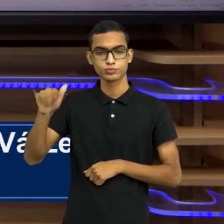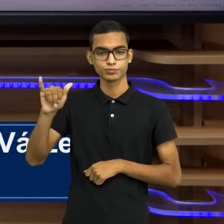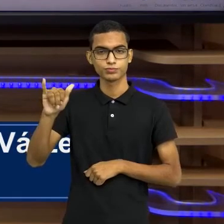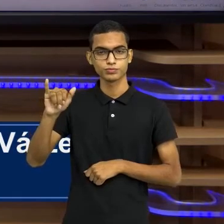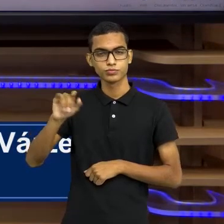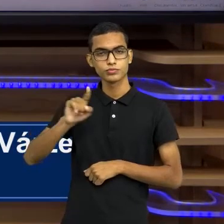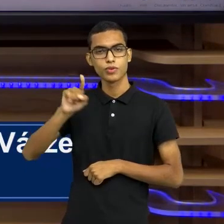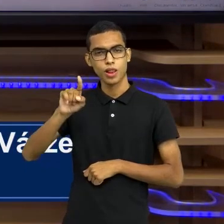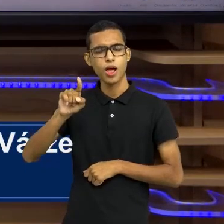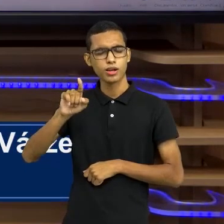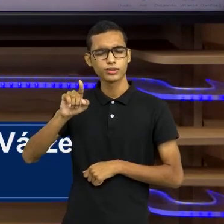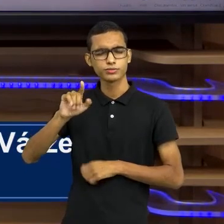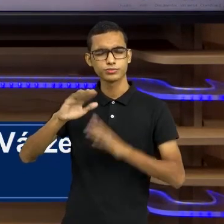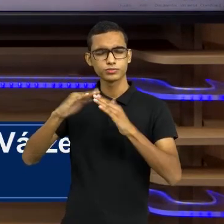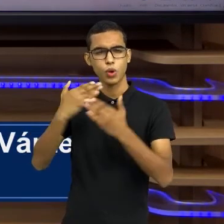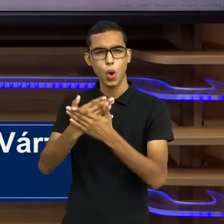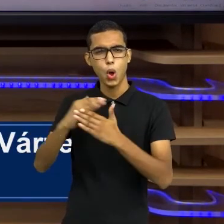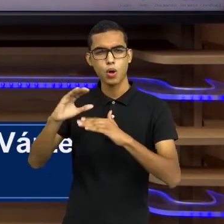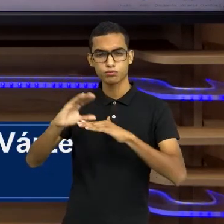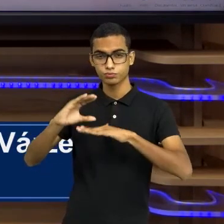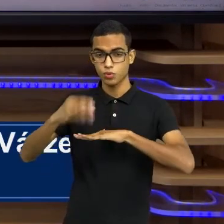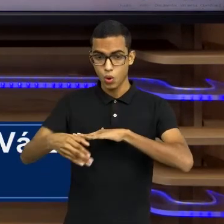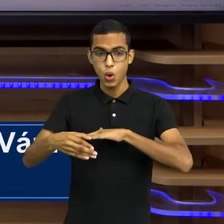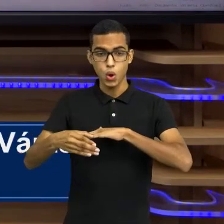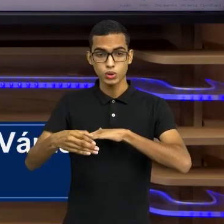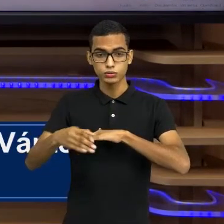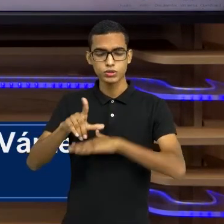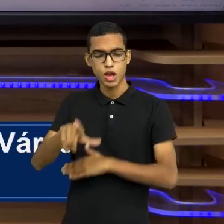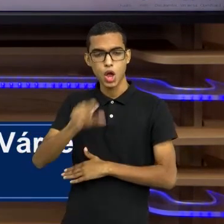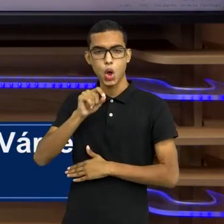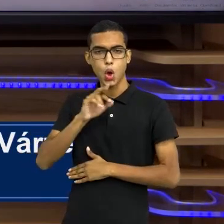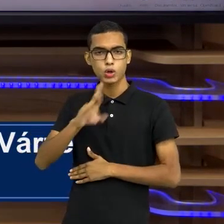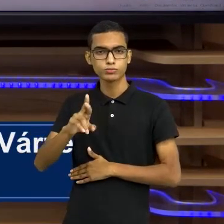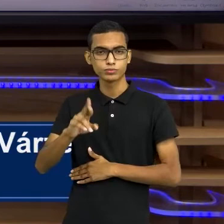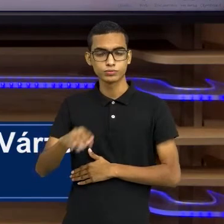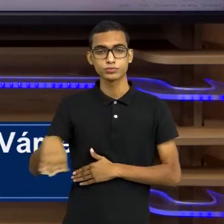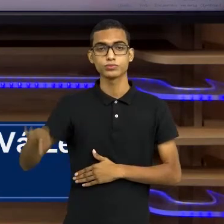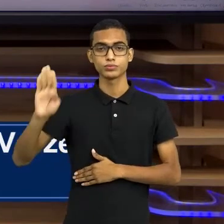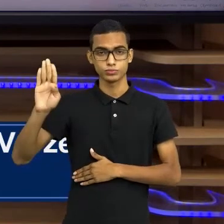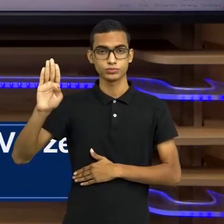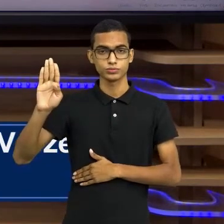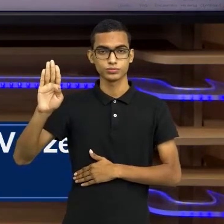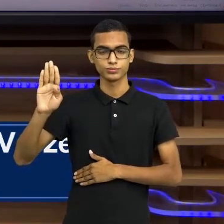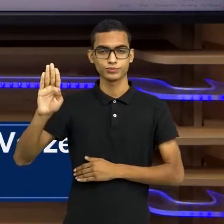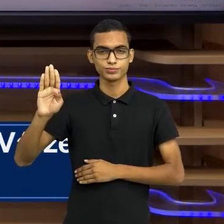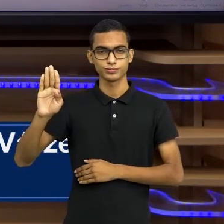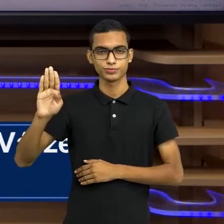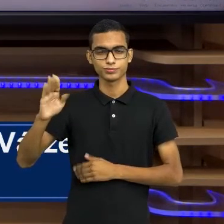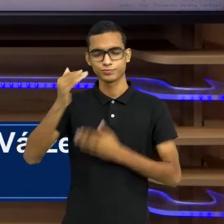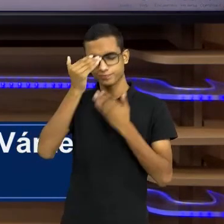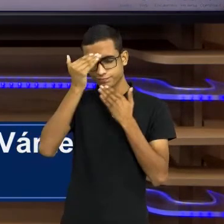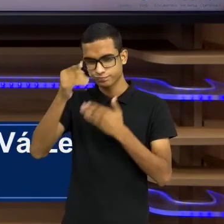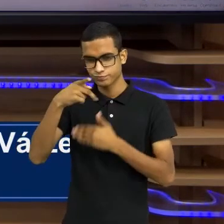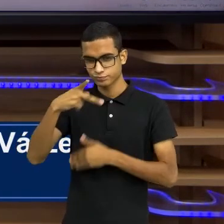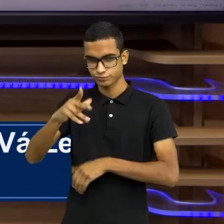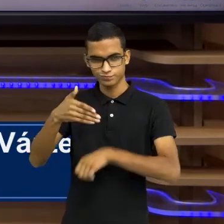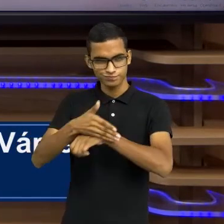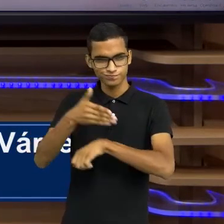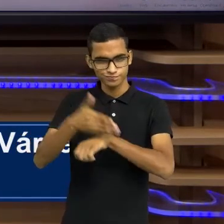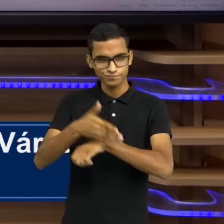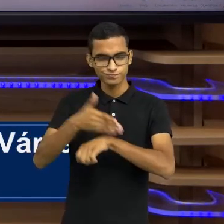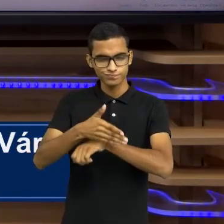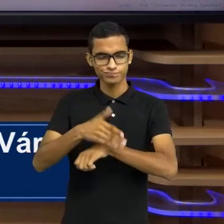Estadual Coronel Fiuza, lá em Careiro da Várzea, já marcou a questão 17 como alternativa B. Muito obrigada, Kennedy, pela sua